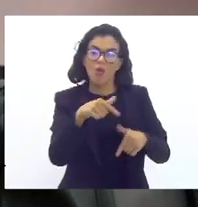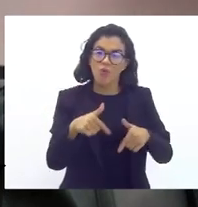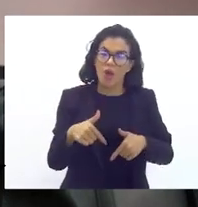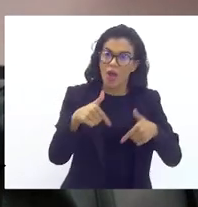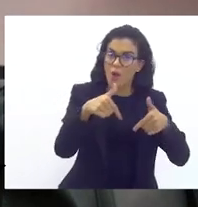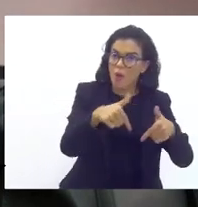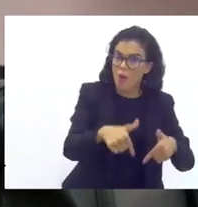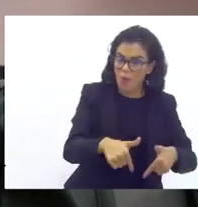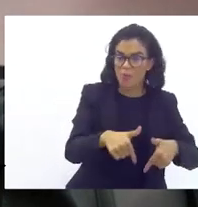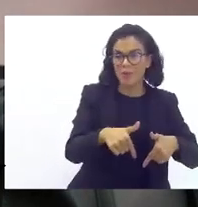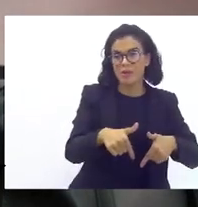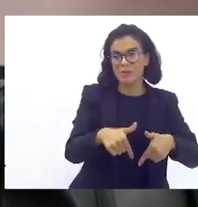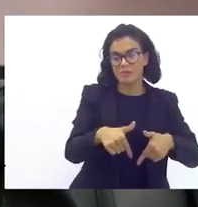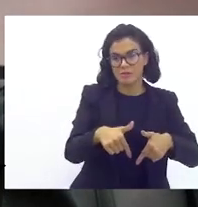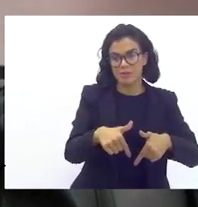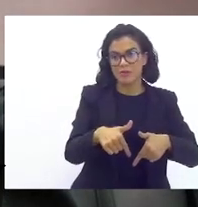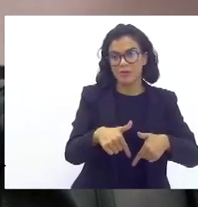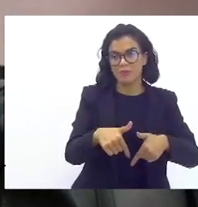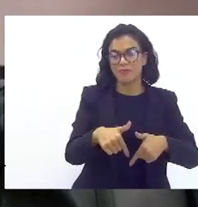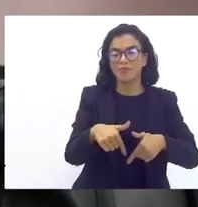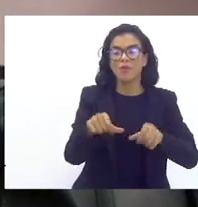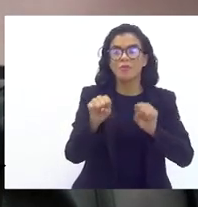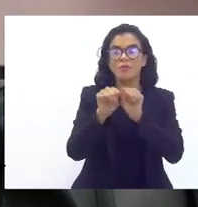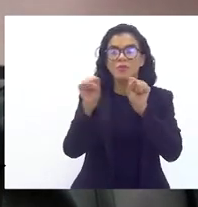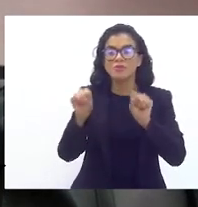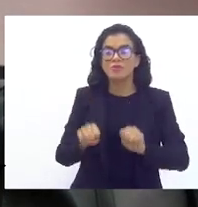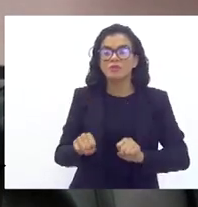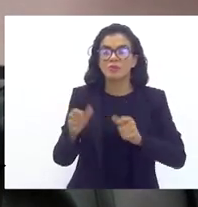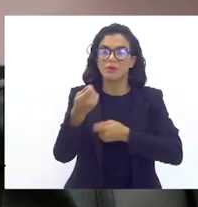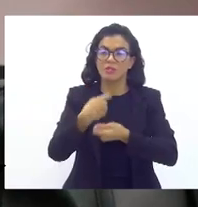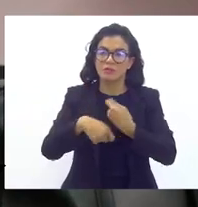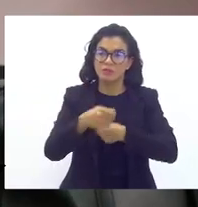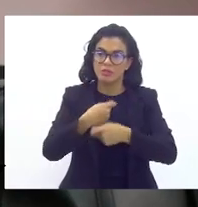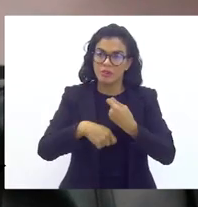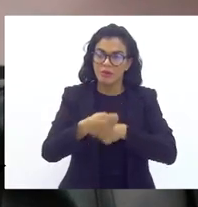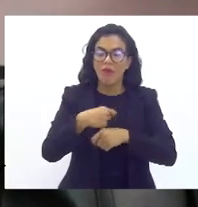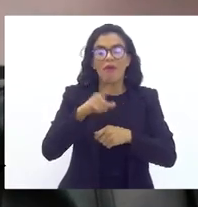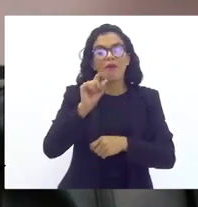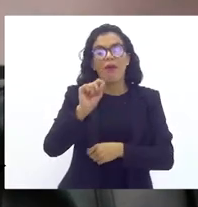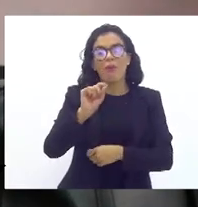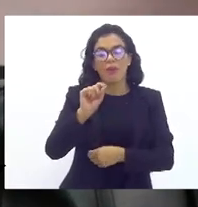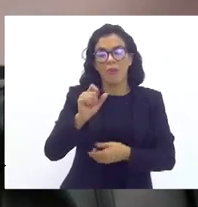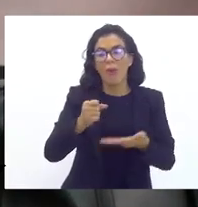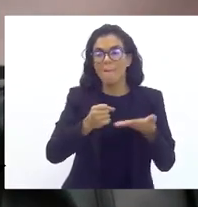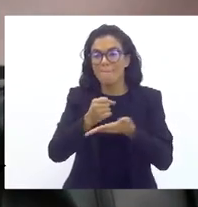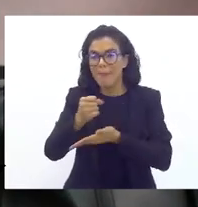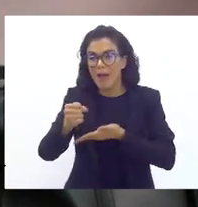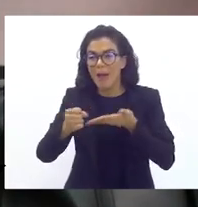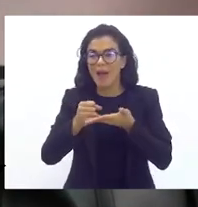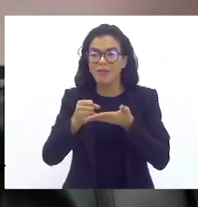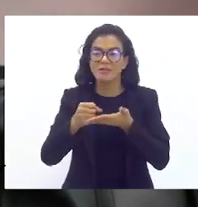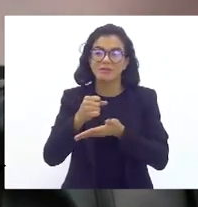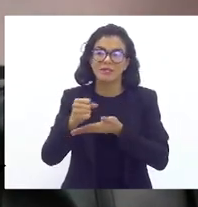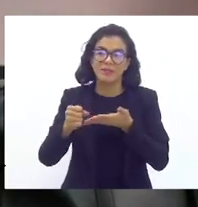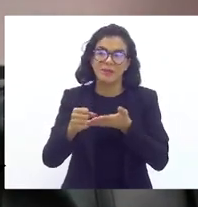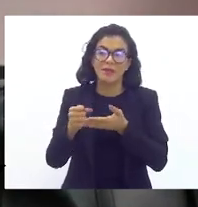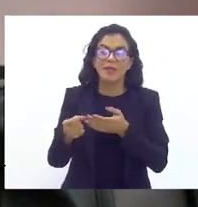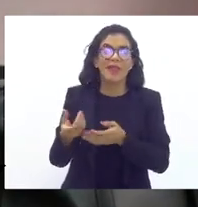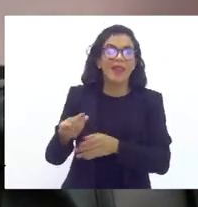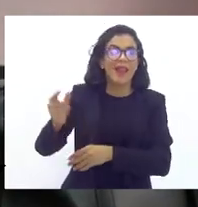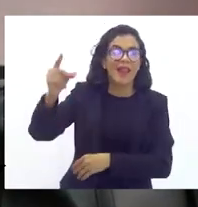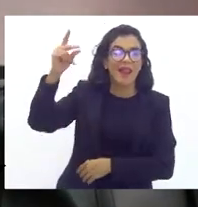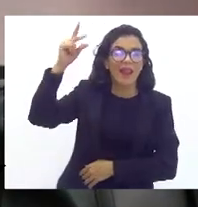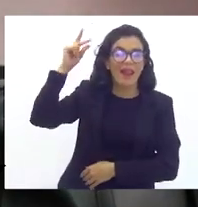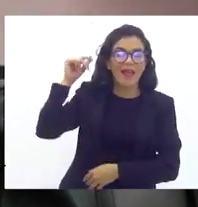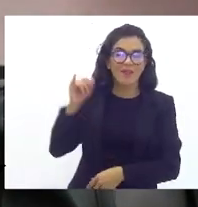feita pela o sistema administrativo que é na verdade uma base produzida pelo império e